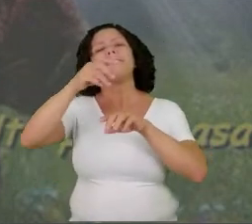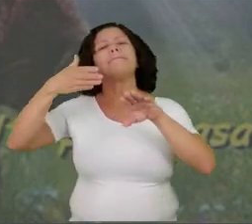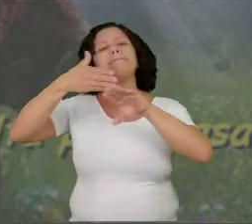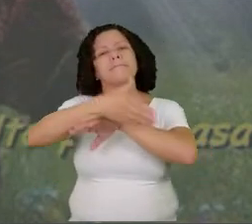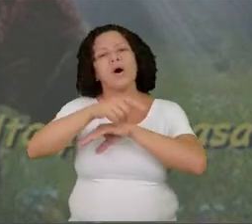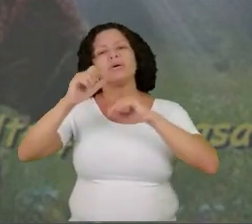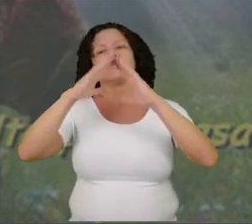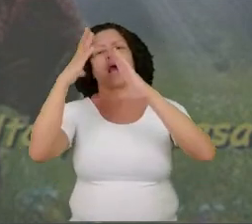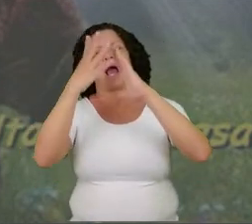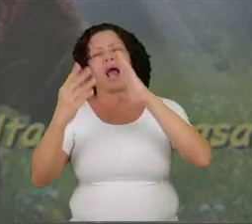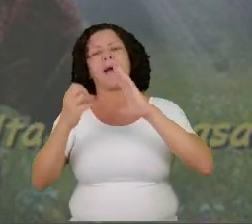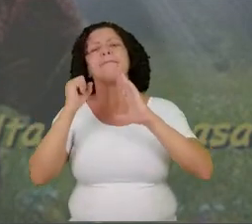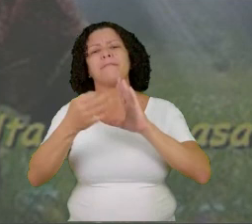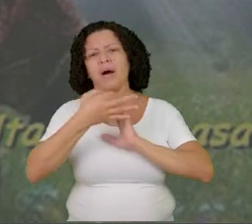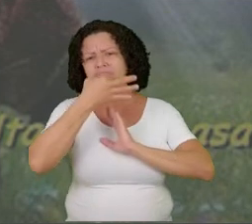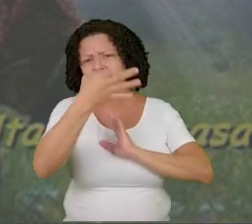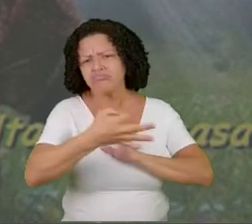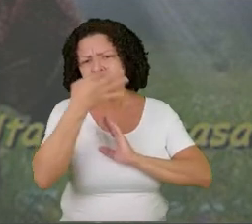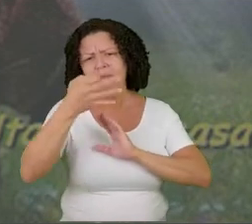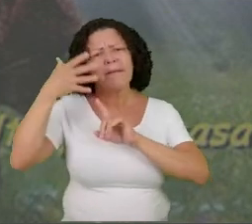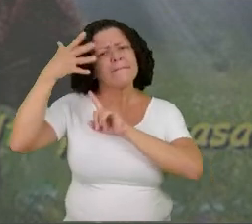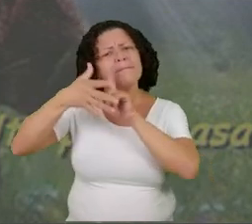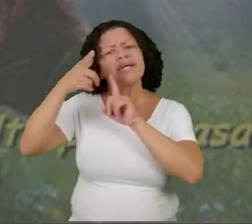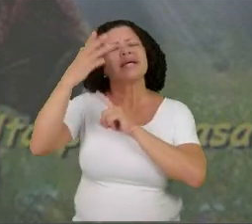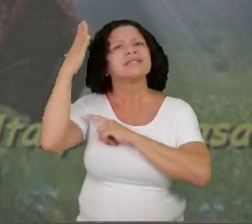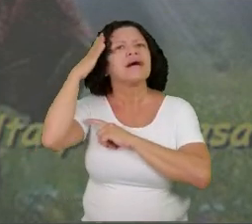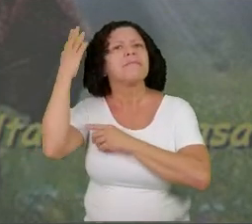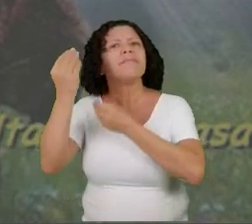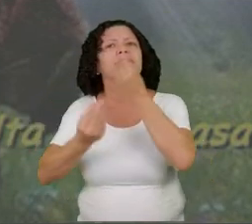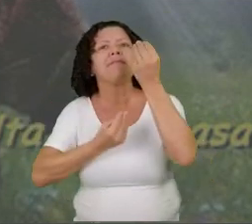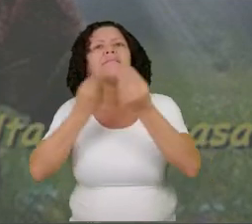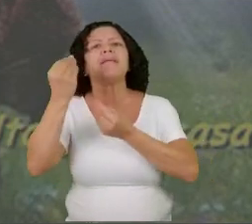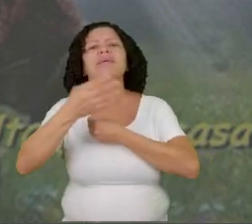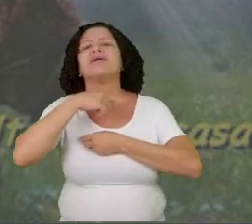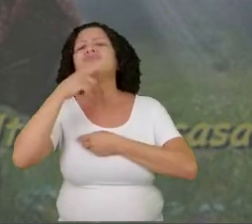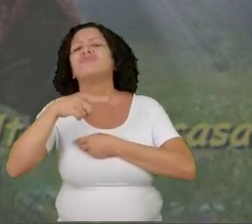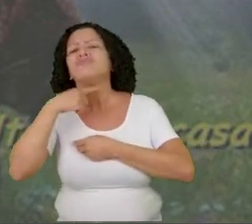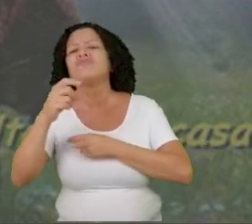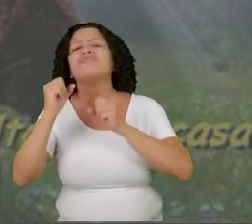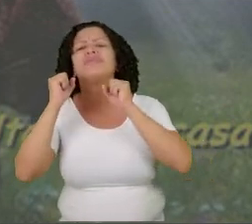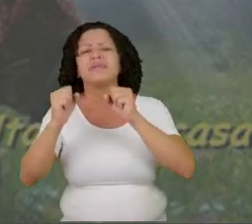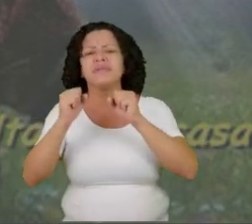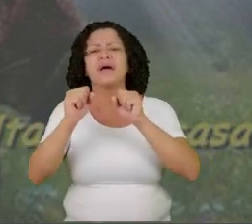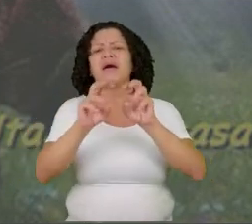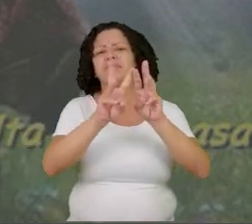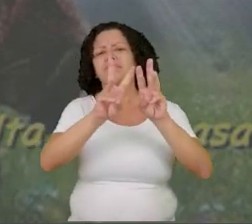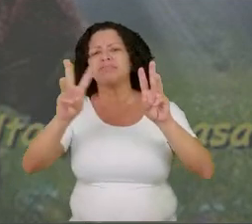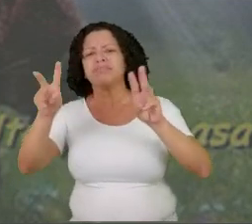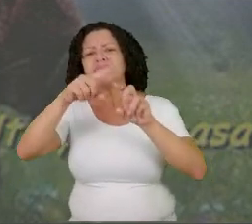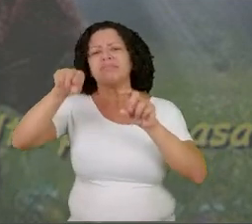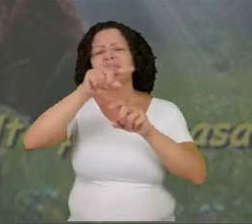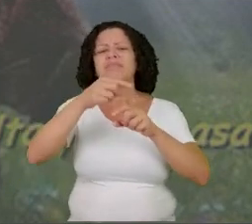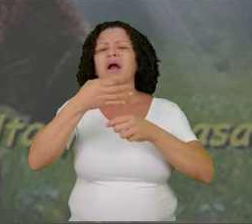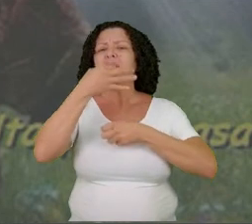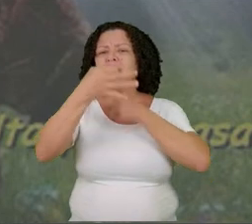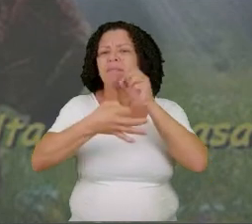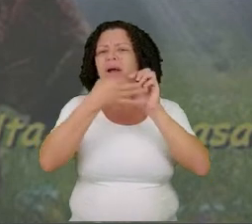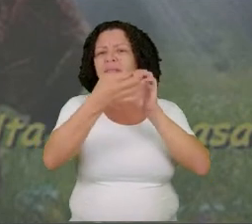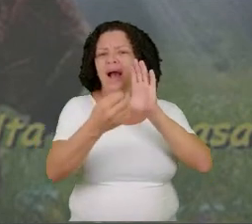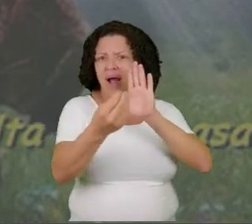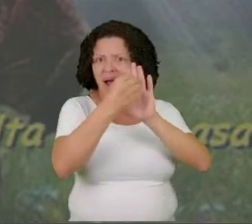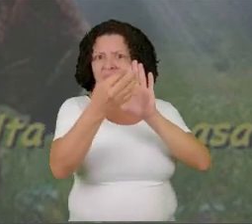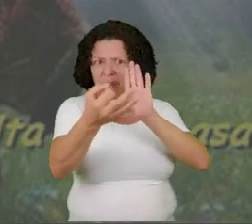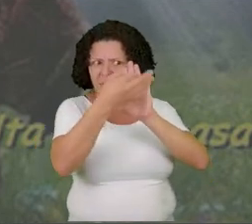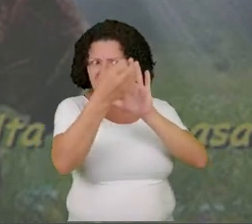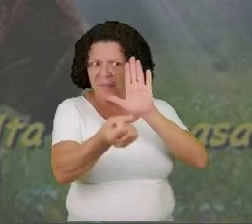e-mail do Lar Irmã Zarabatana, para que possam mandar as suas sugestões de palestras, para que possam mandar dúvidas, para que